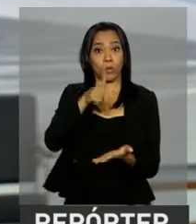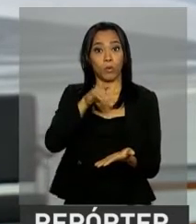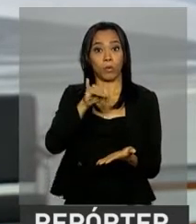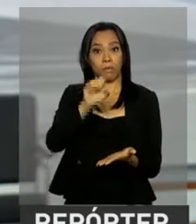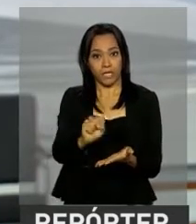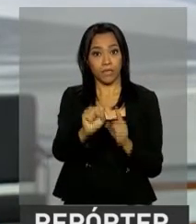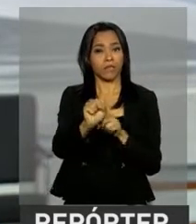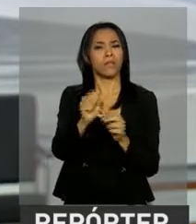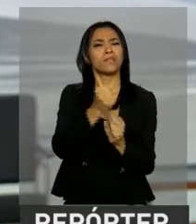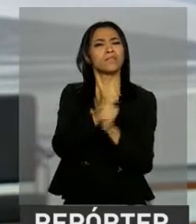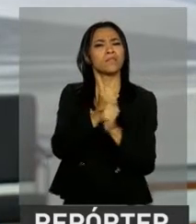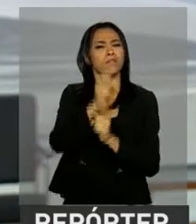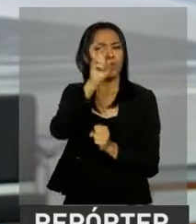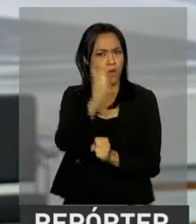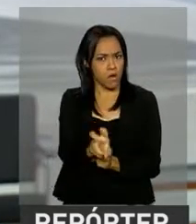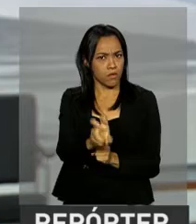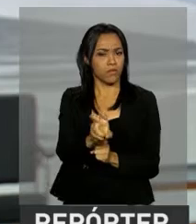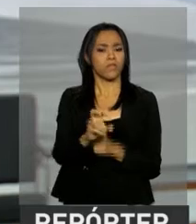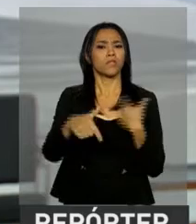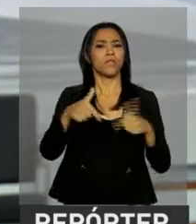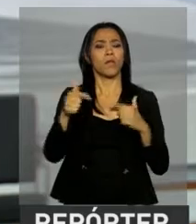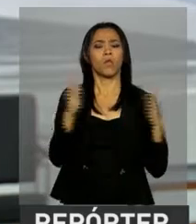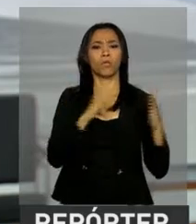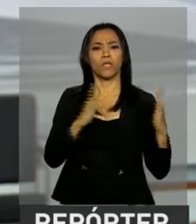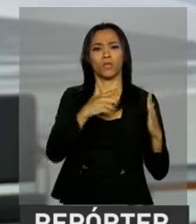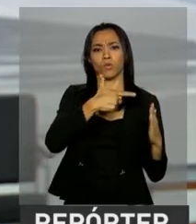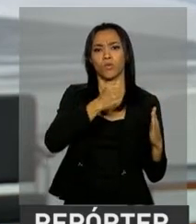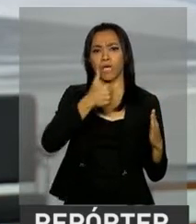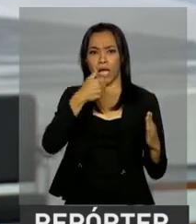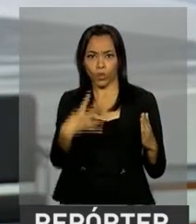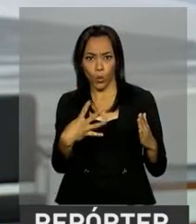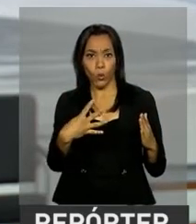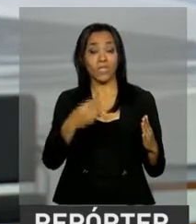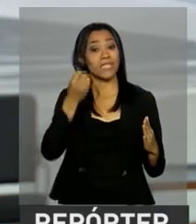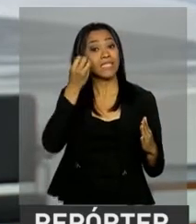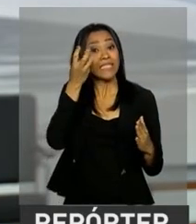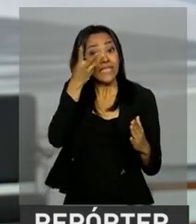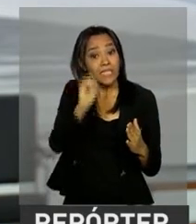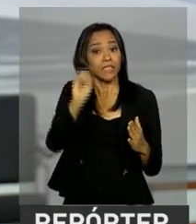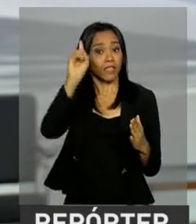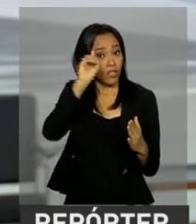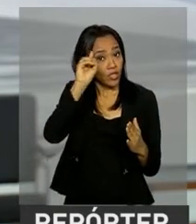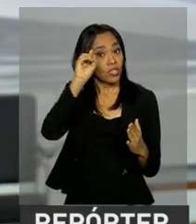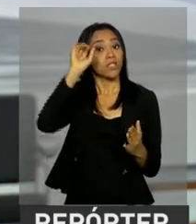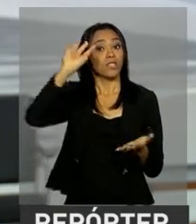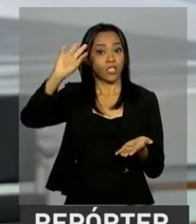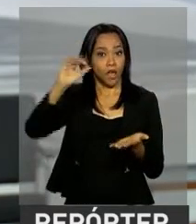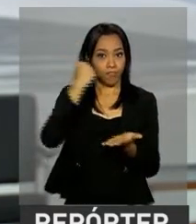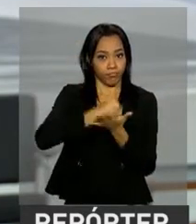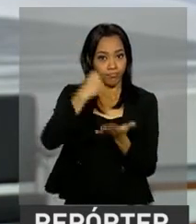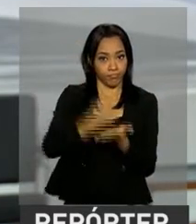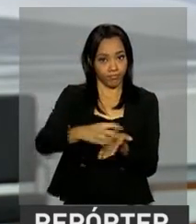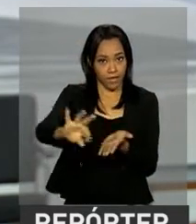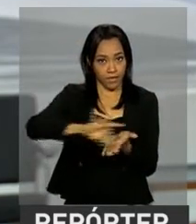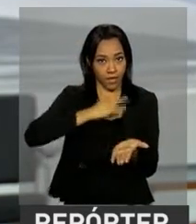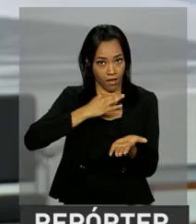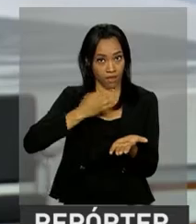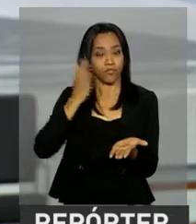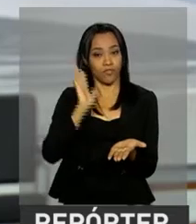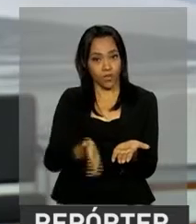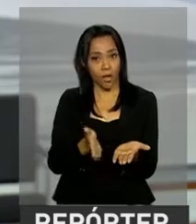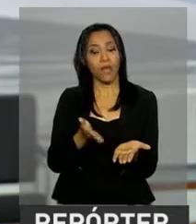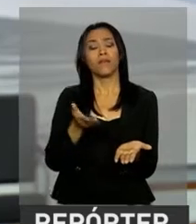anos que trabalhou no ano de 2014 por pelo menos 30 dias com a carteira assinada e recebeu em média